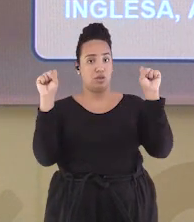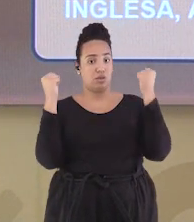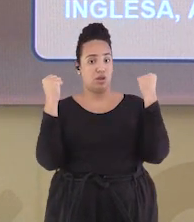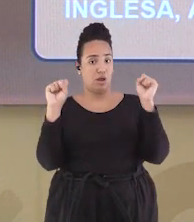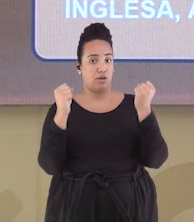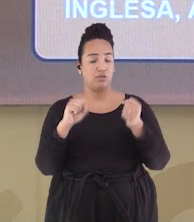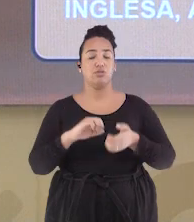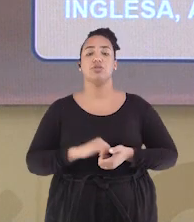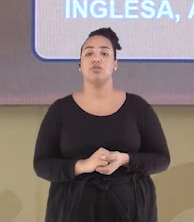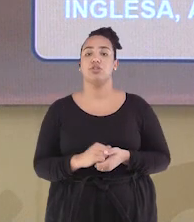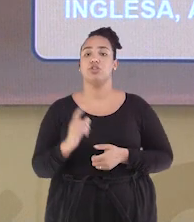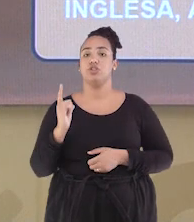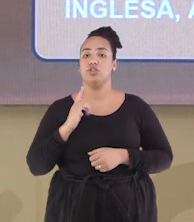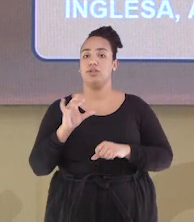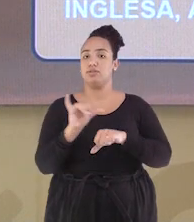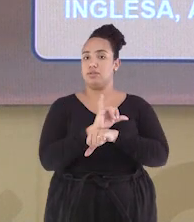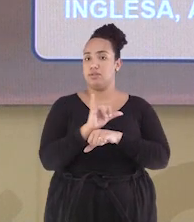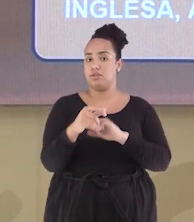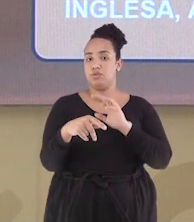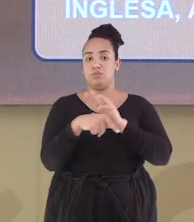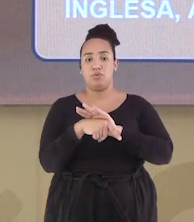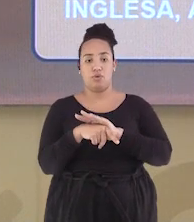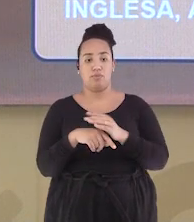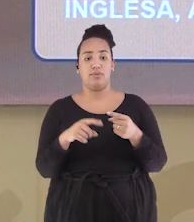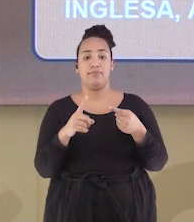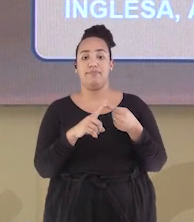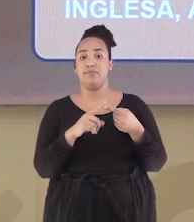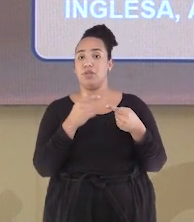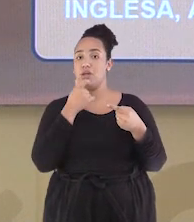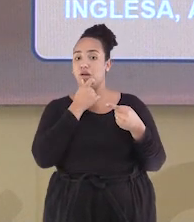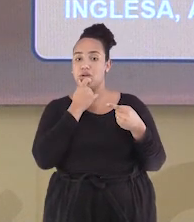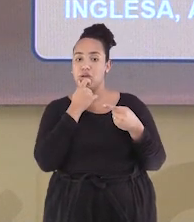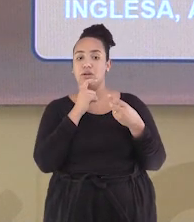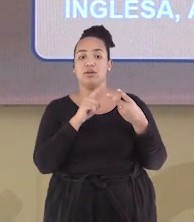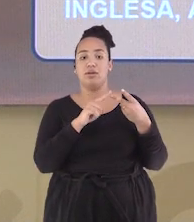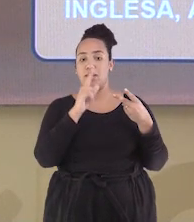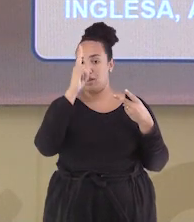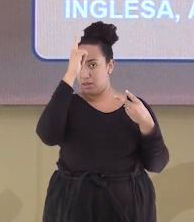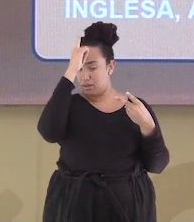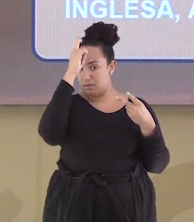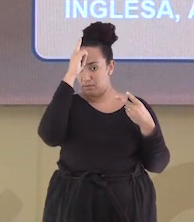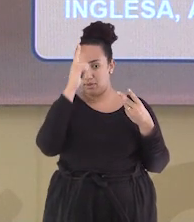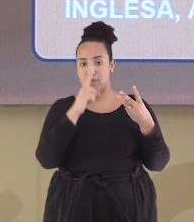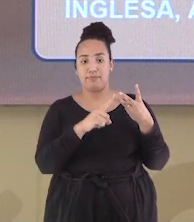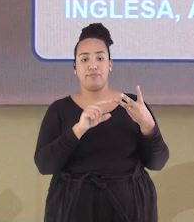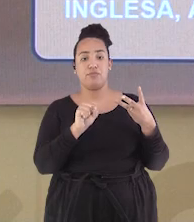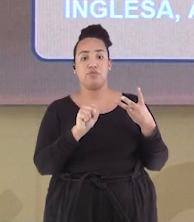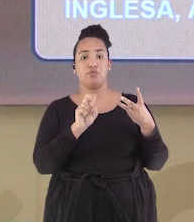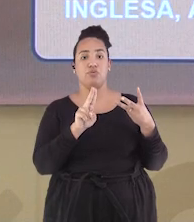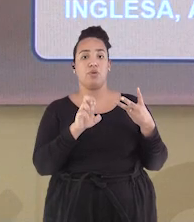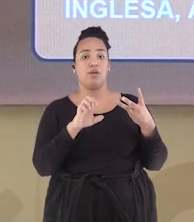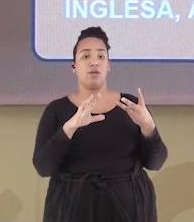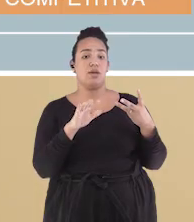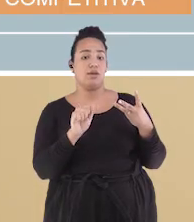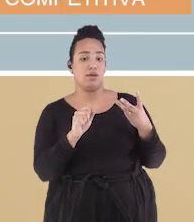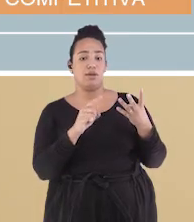com seus métodos, e foram elas, a inglesa, a alemã, a sueca e a